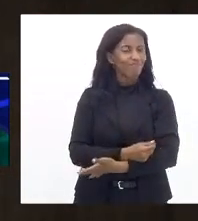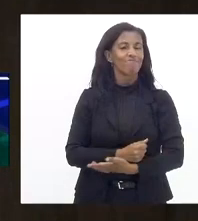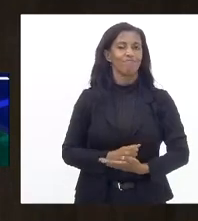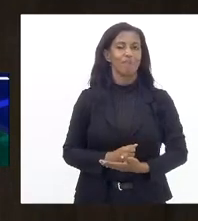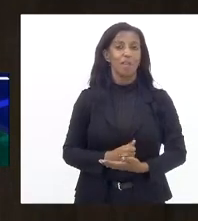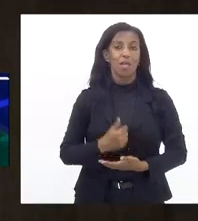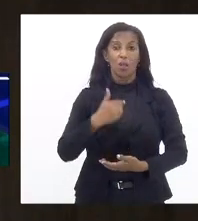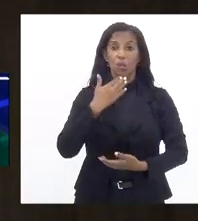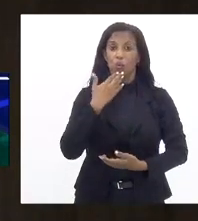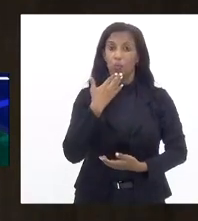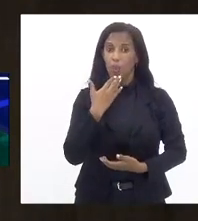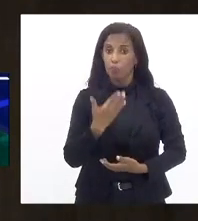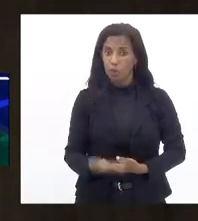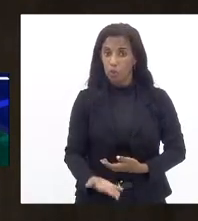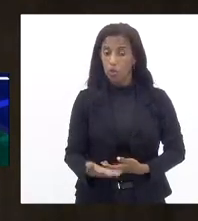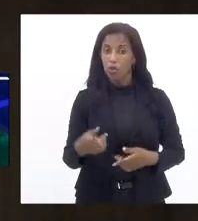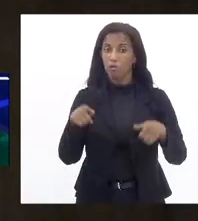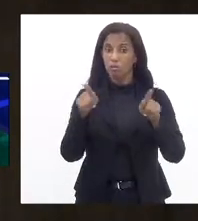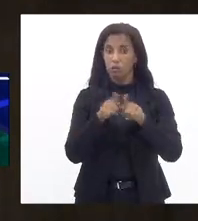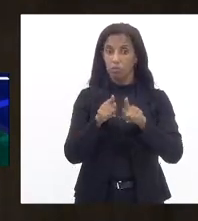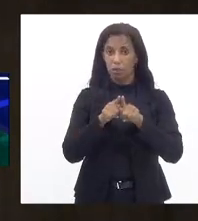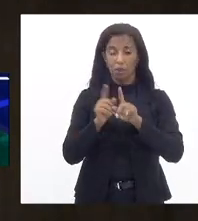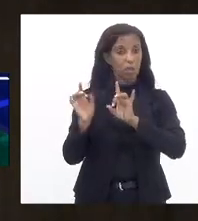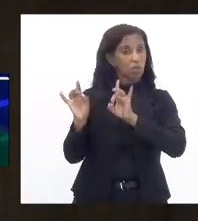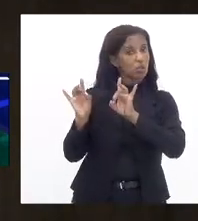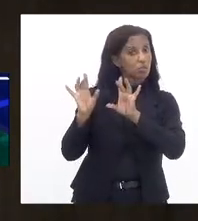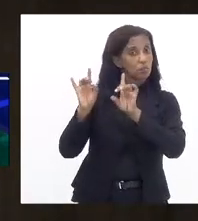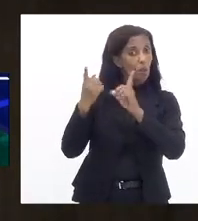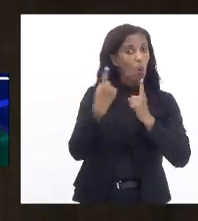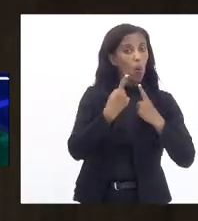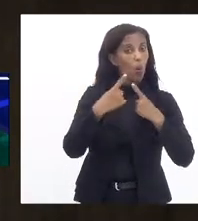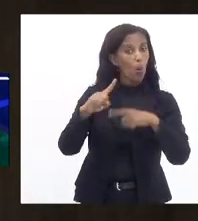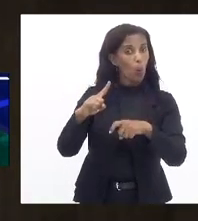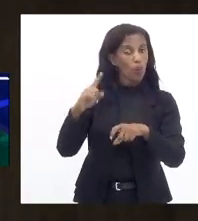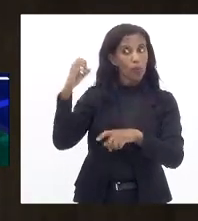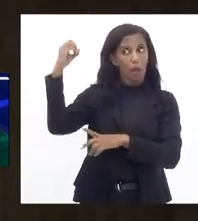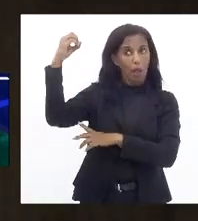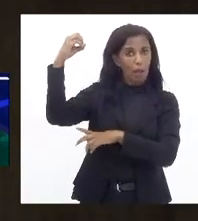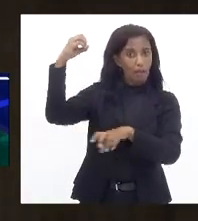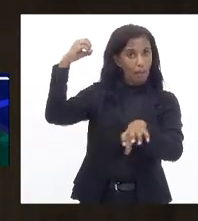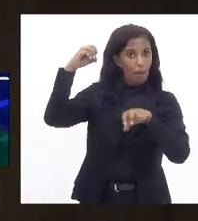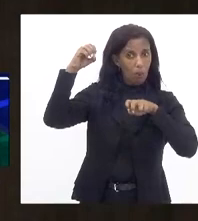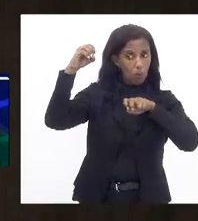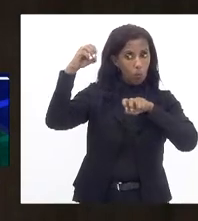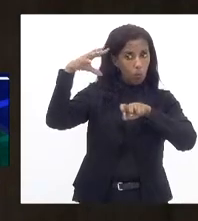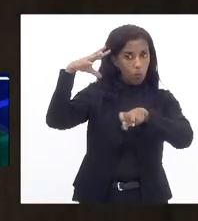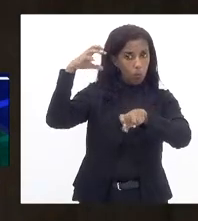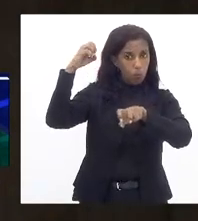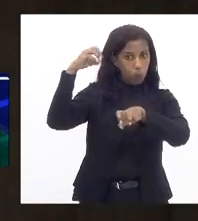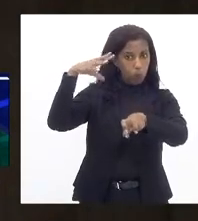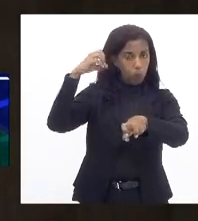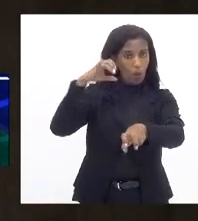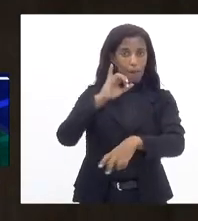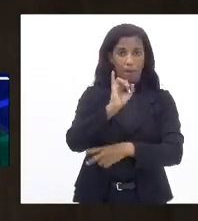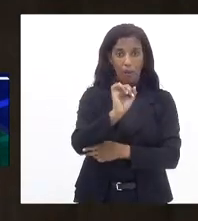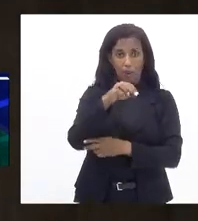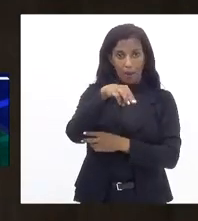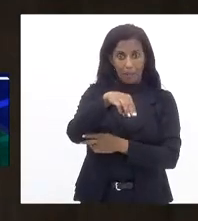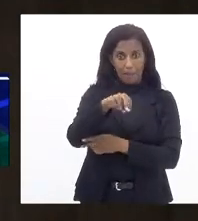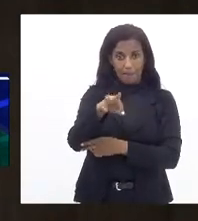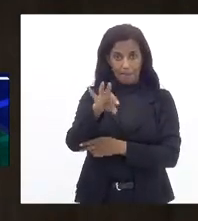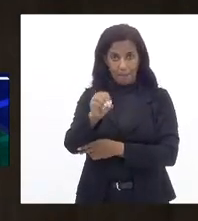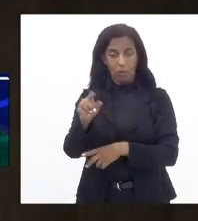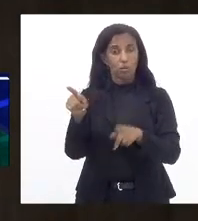inclusive, pedindo uma operação especial contra radares pelo Inmetro e o Instituto de